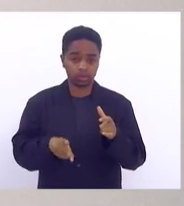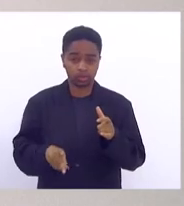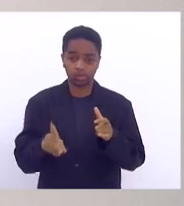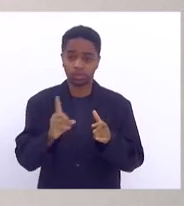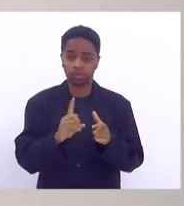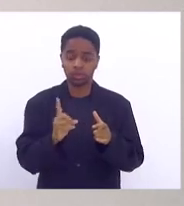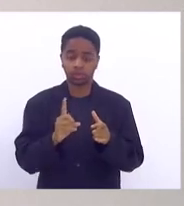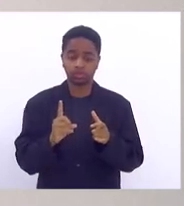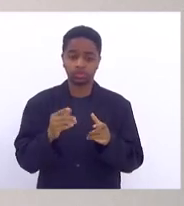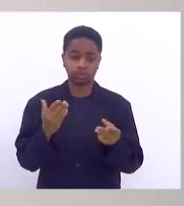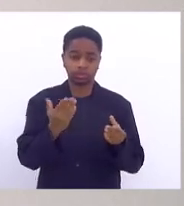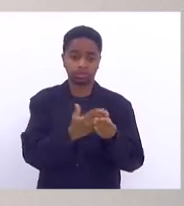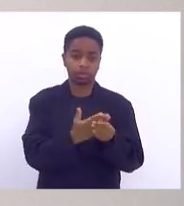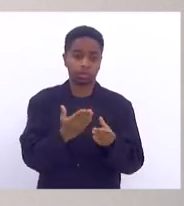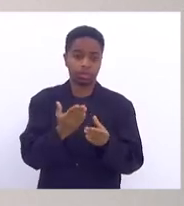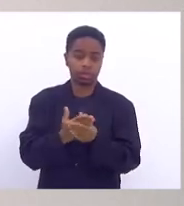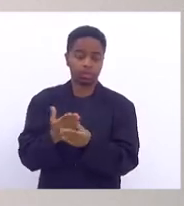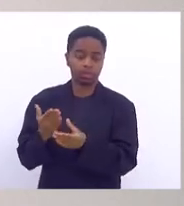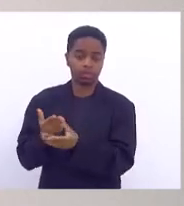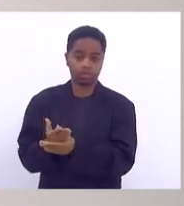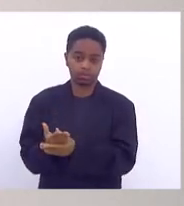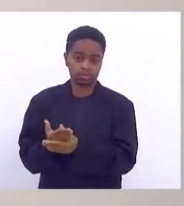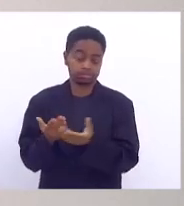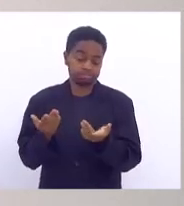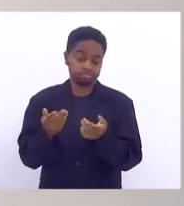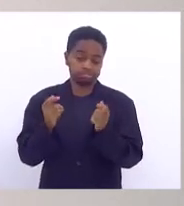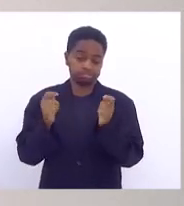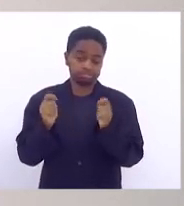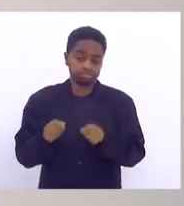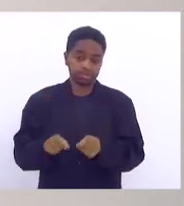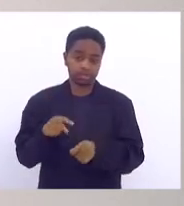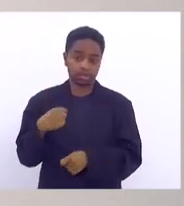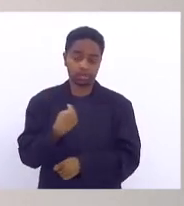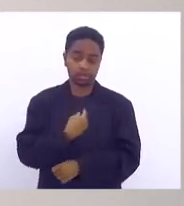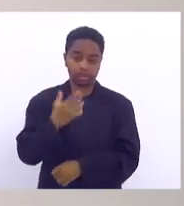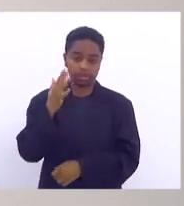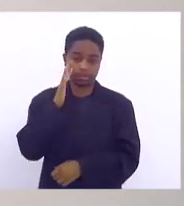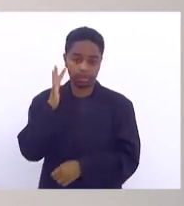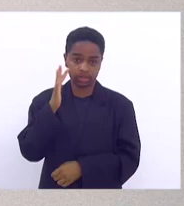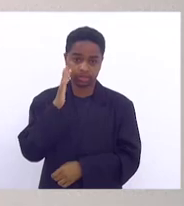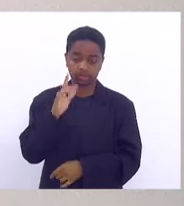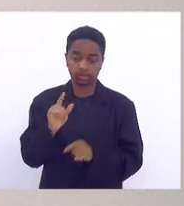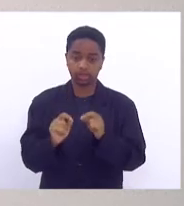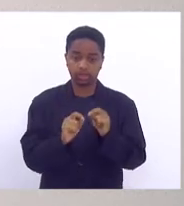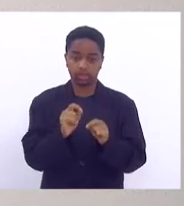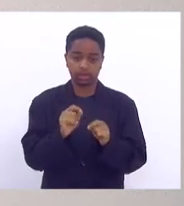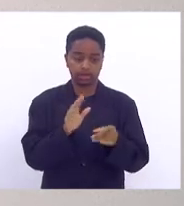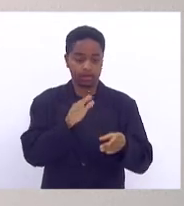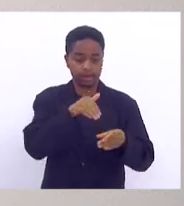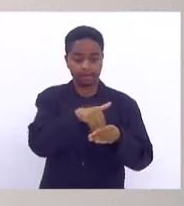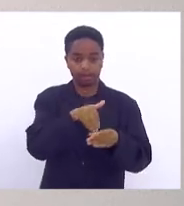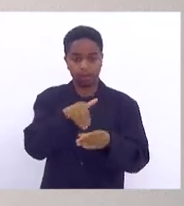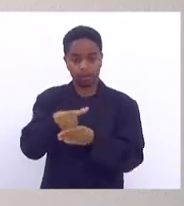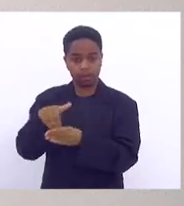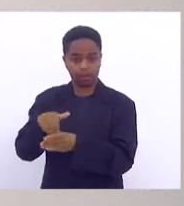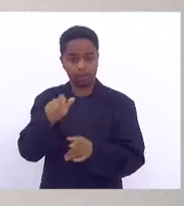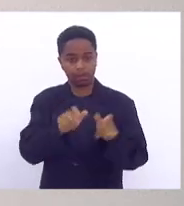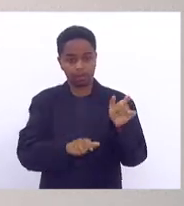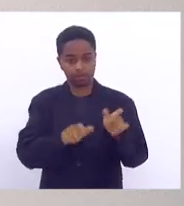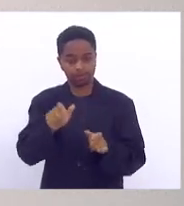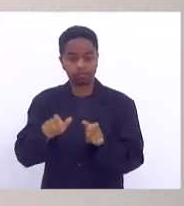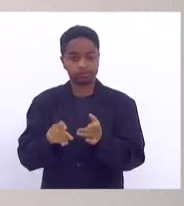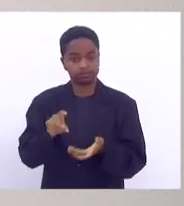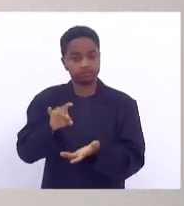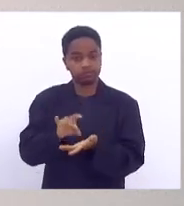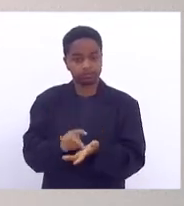a processos é de se imaginar que o eleitorado desse cidadão vai